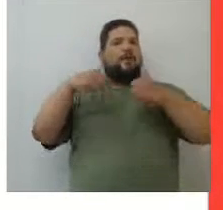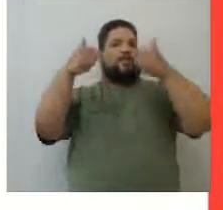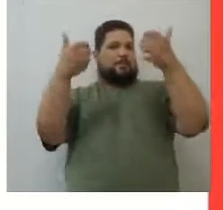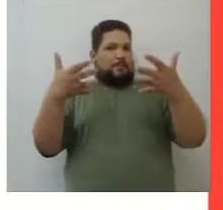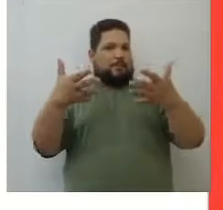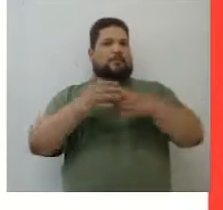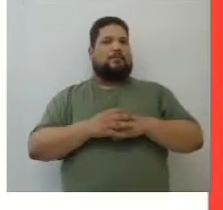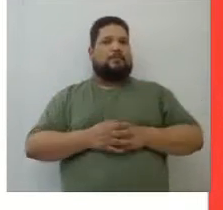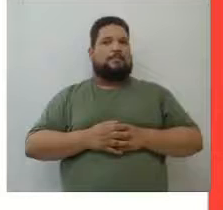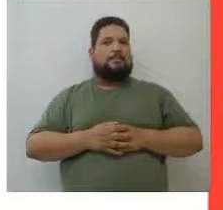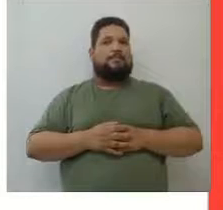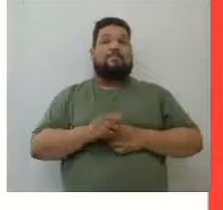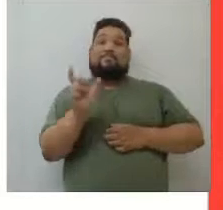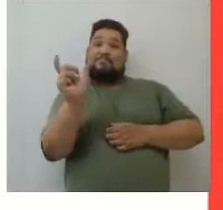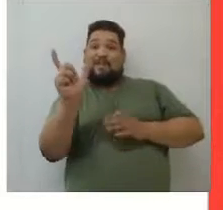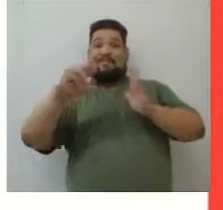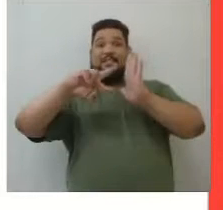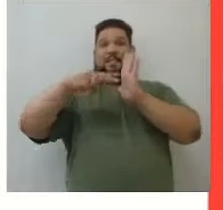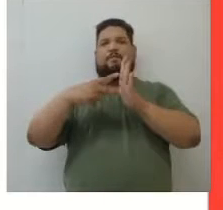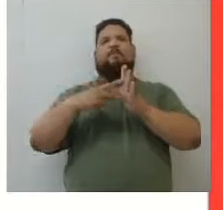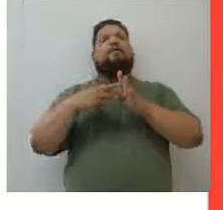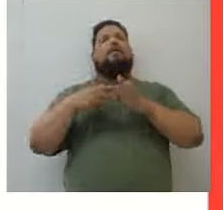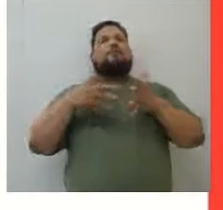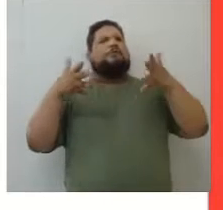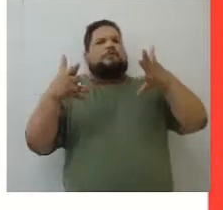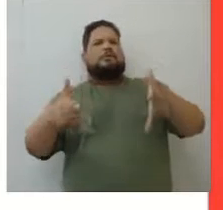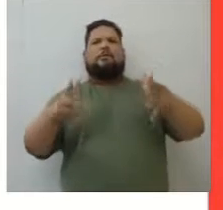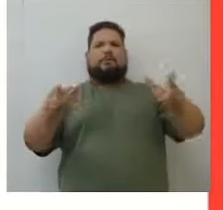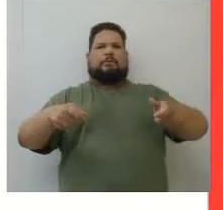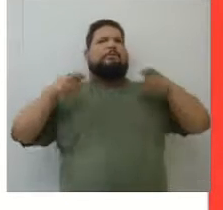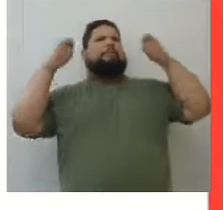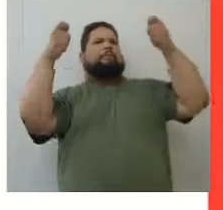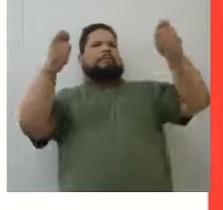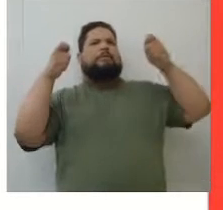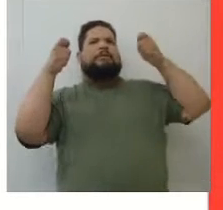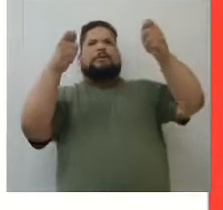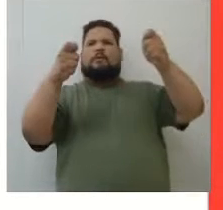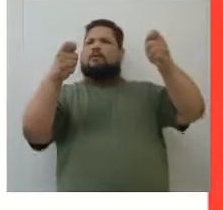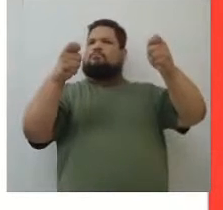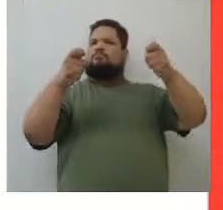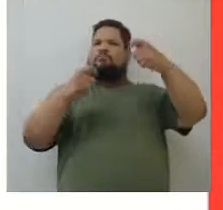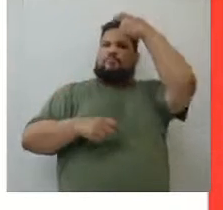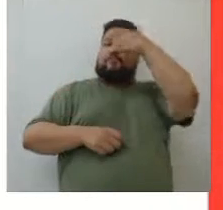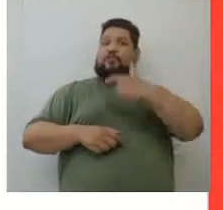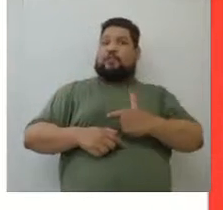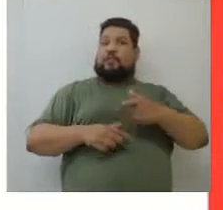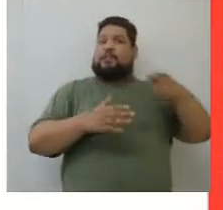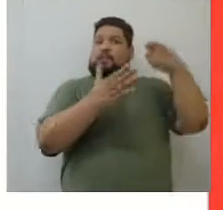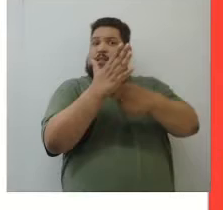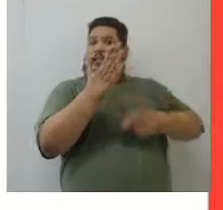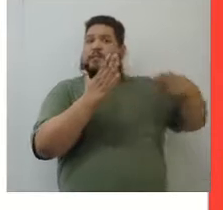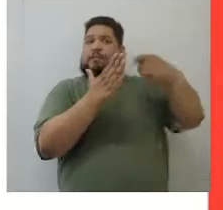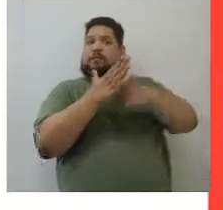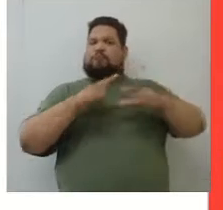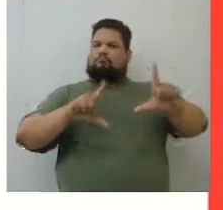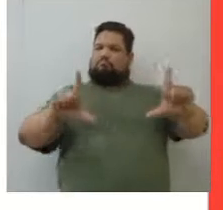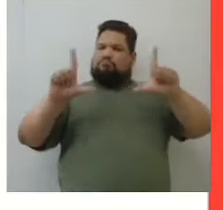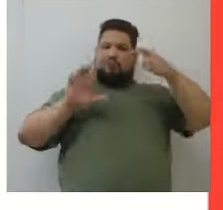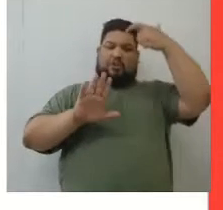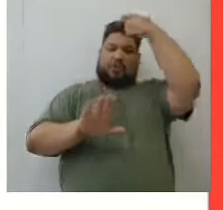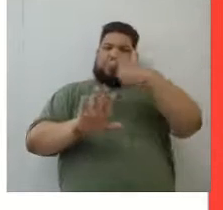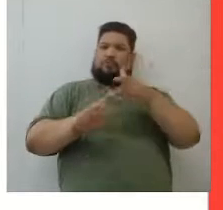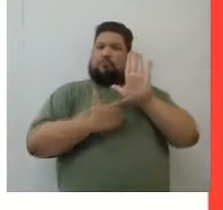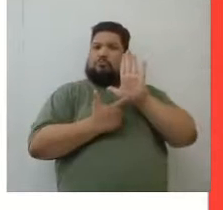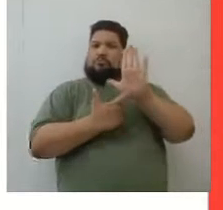processo onde você vai lá e levanta a bandeira por uma causa, né? E você mostra que você é, por